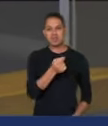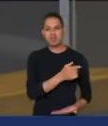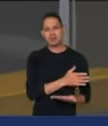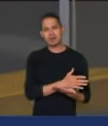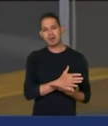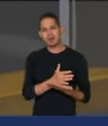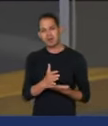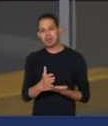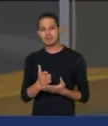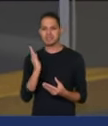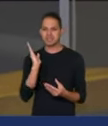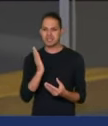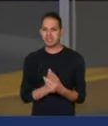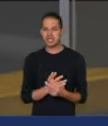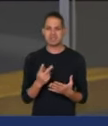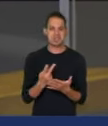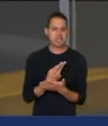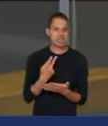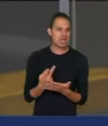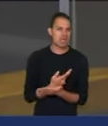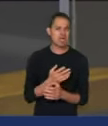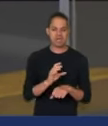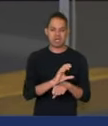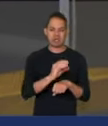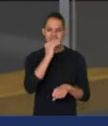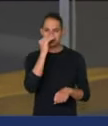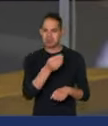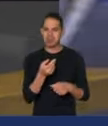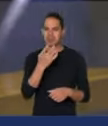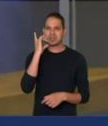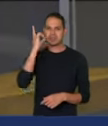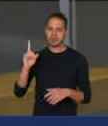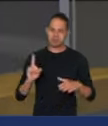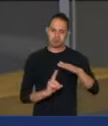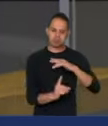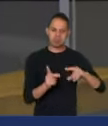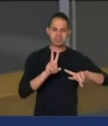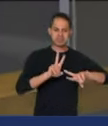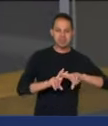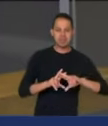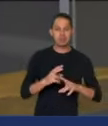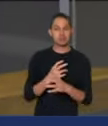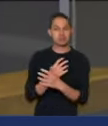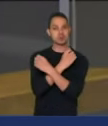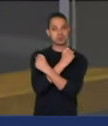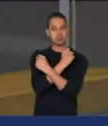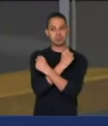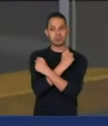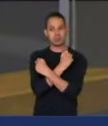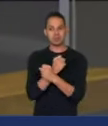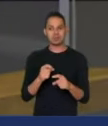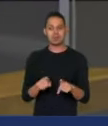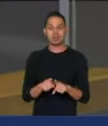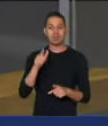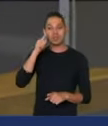inquéritos ilegais, inconstitucionais, prisões de deputados, censura de deputados. Ontem, mais